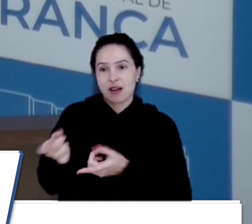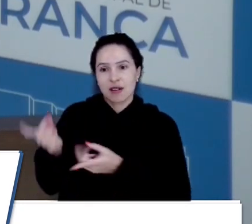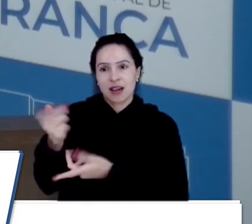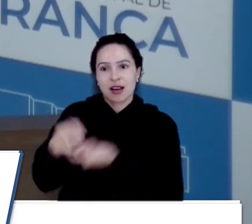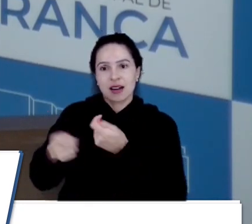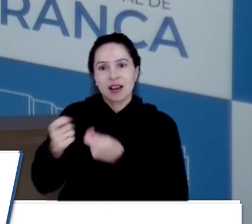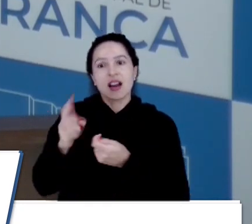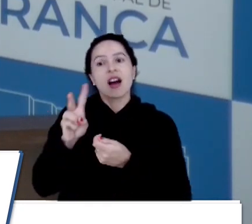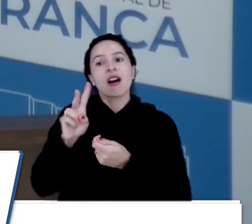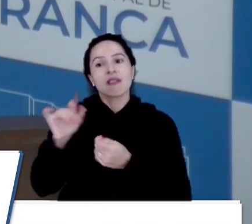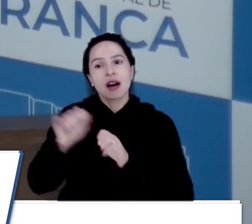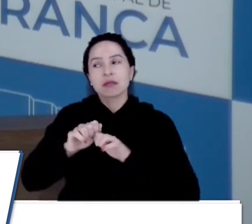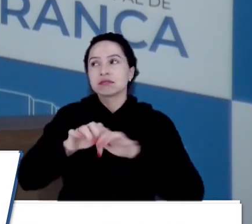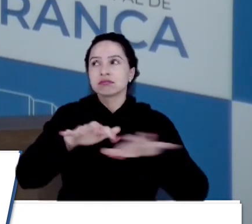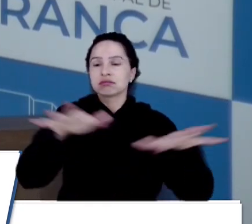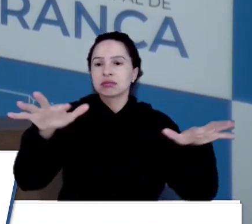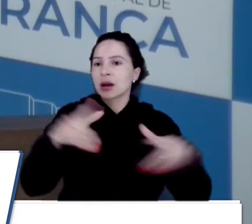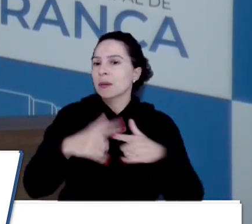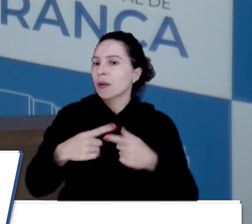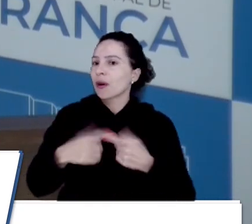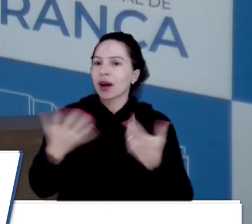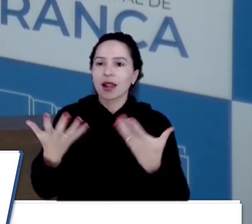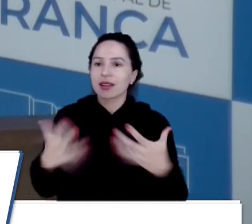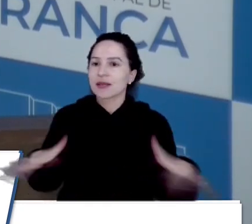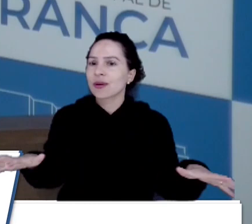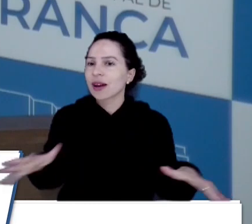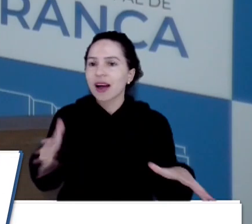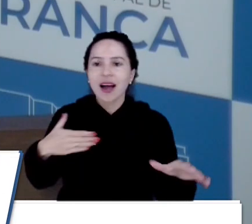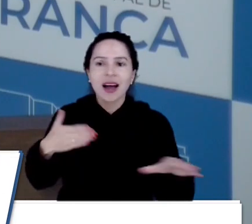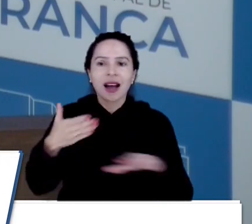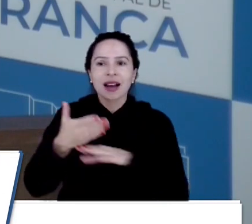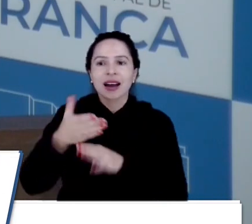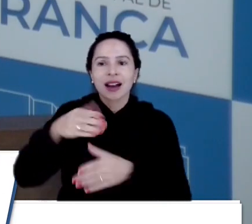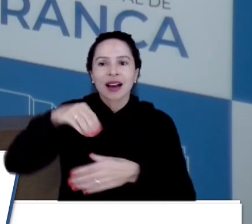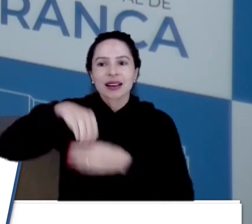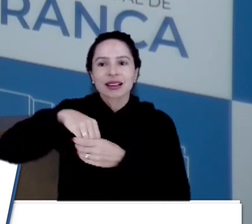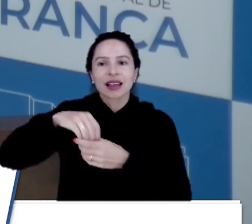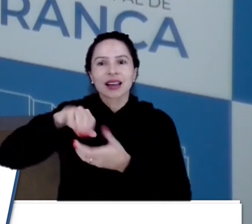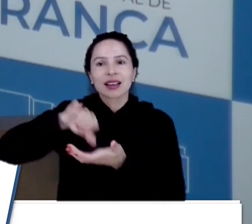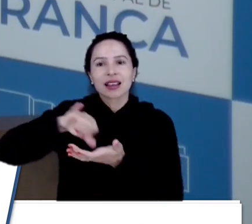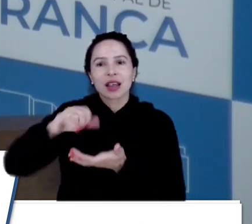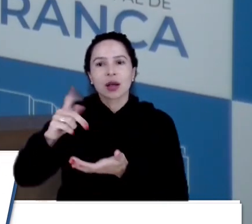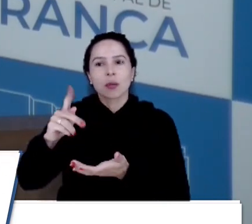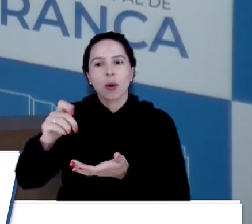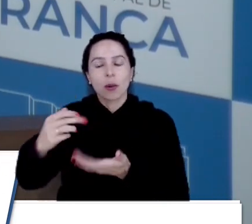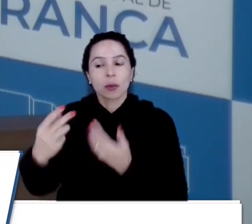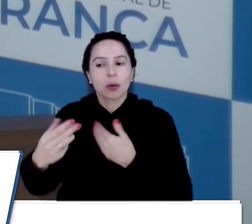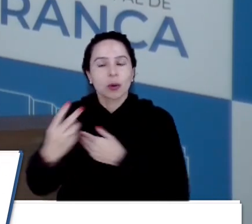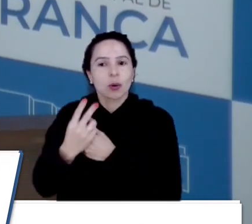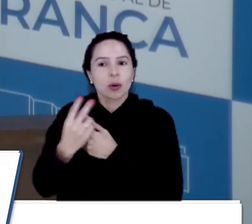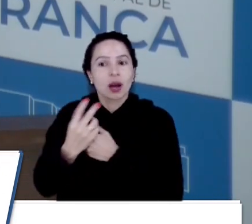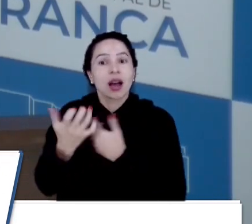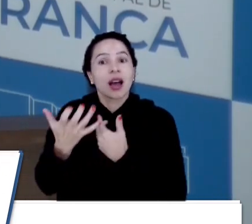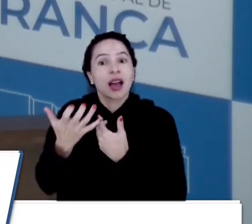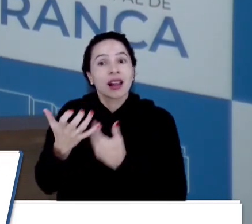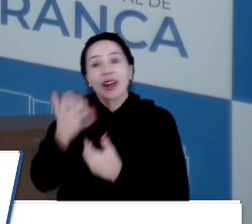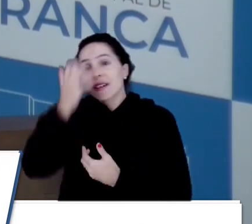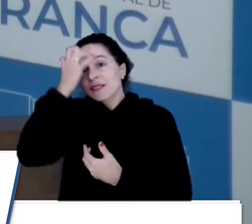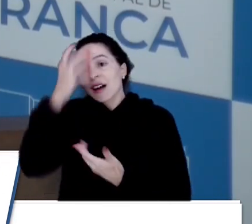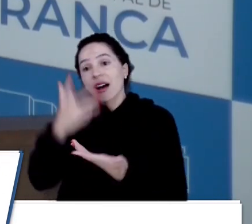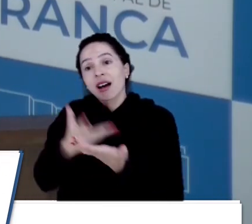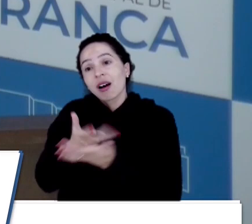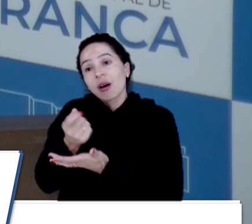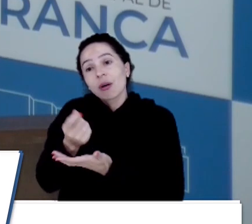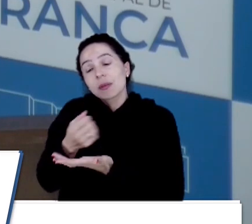se esparramar, porque eles não querem entrar para dentro do Centro Pop e ser cuidado. Eles querem facilidade de comprar